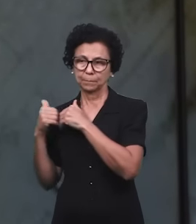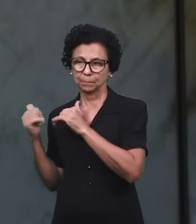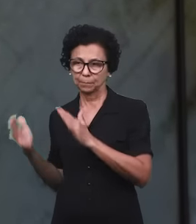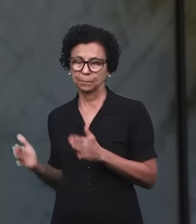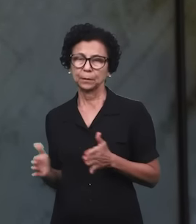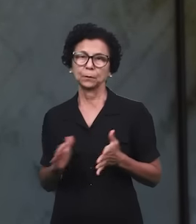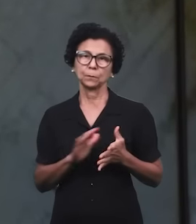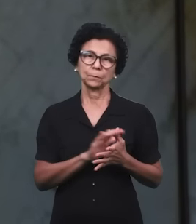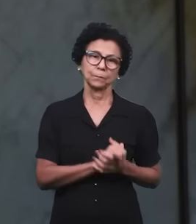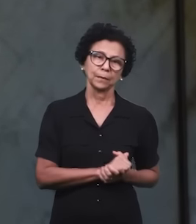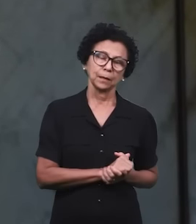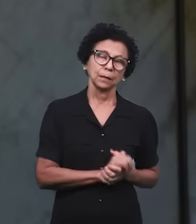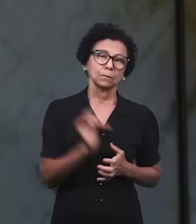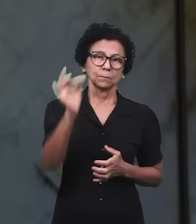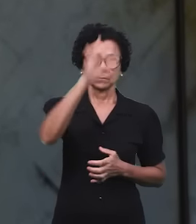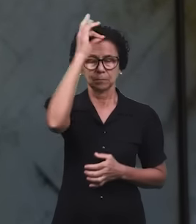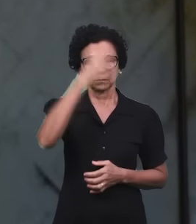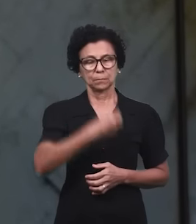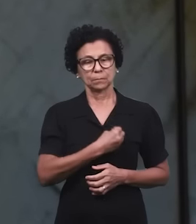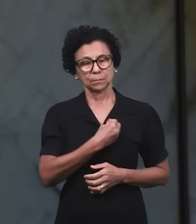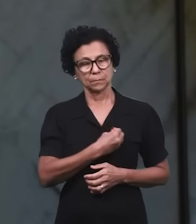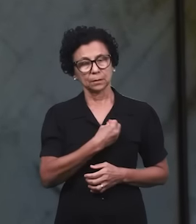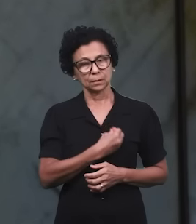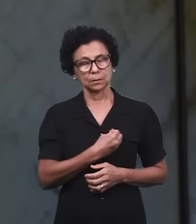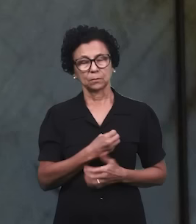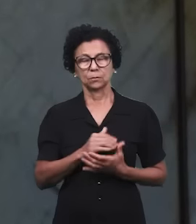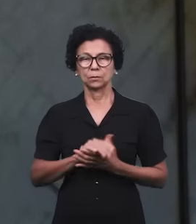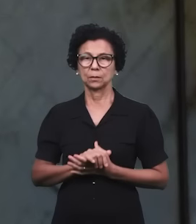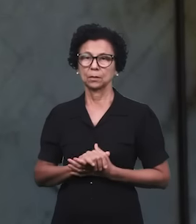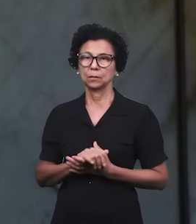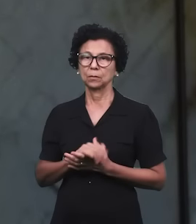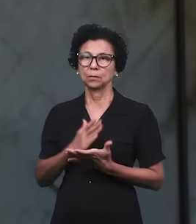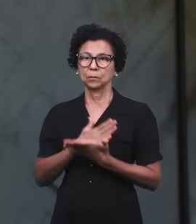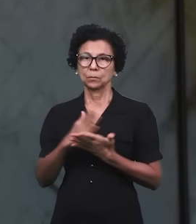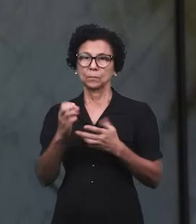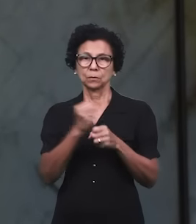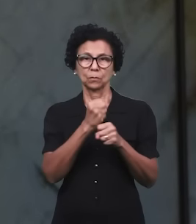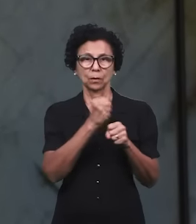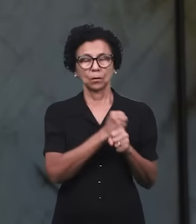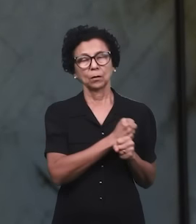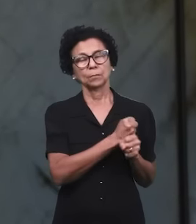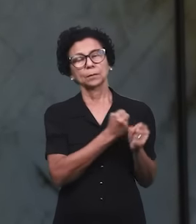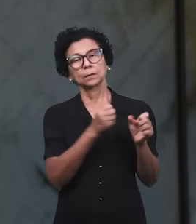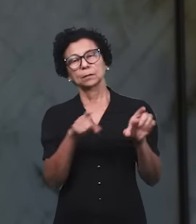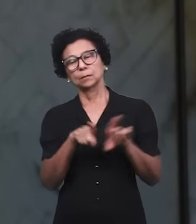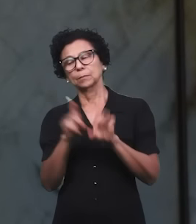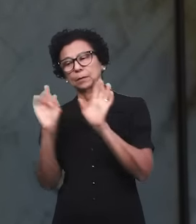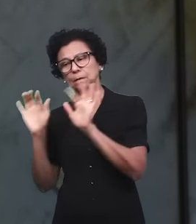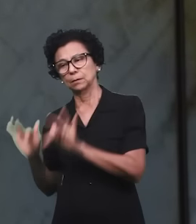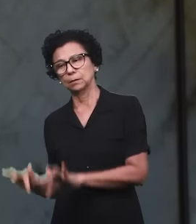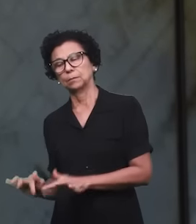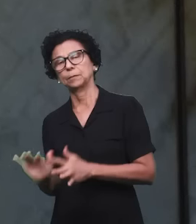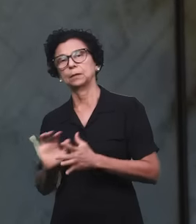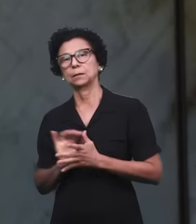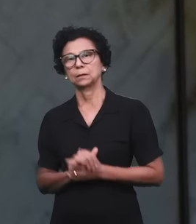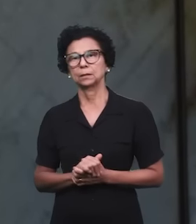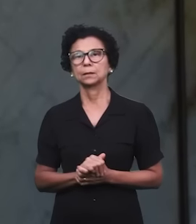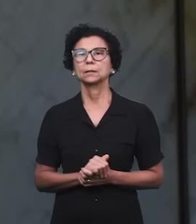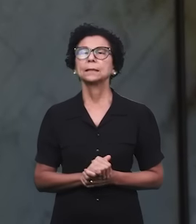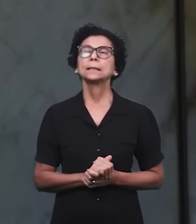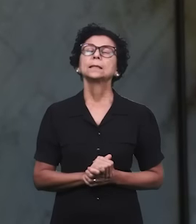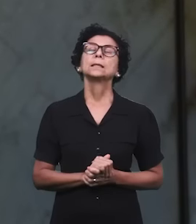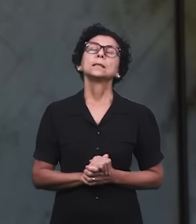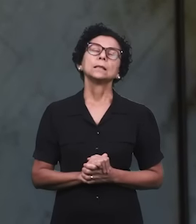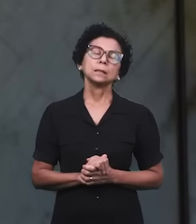é o que termina, né? E nós vemos isso registrado por Paulo na carta aos Filipenses, e é dessa forma.